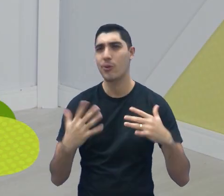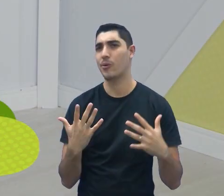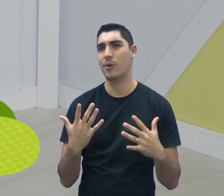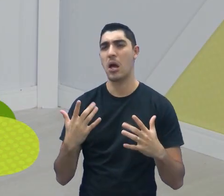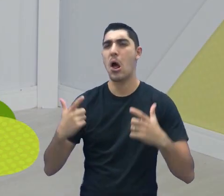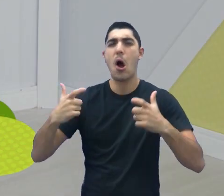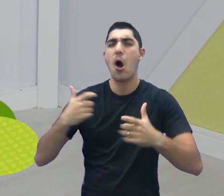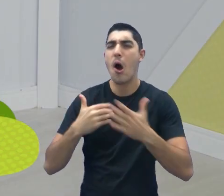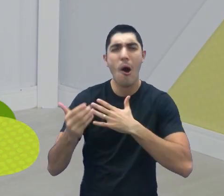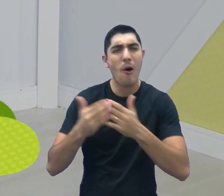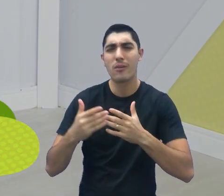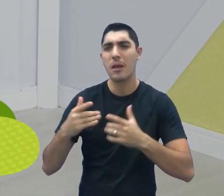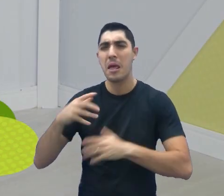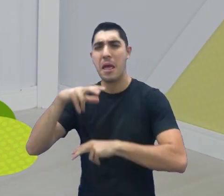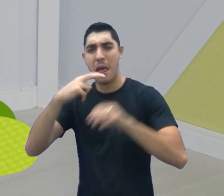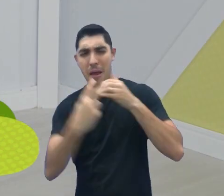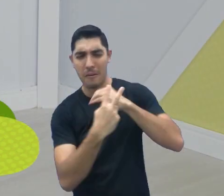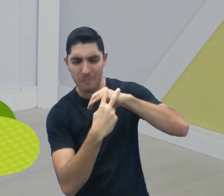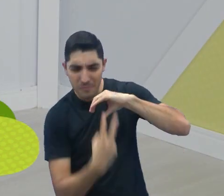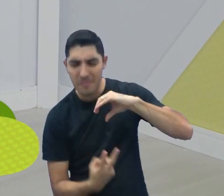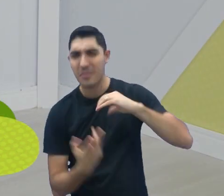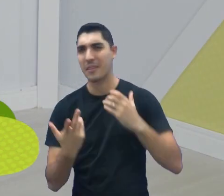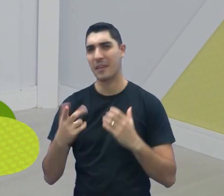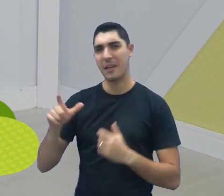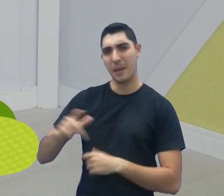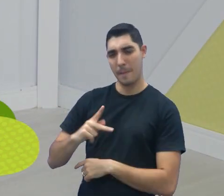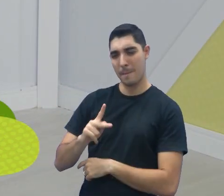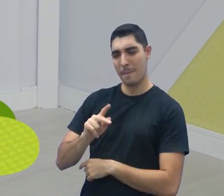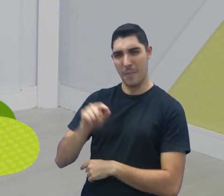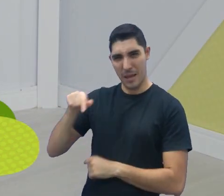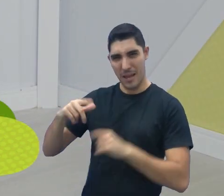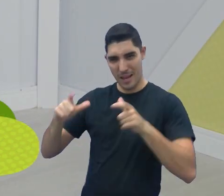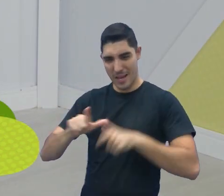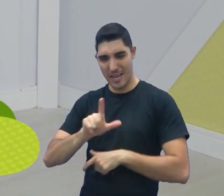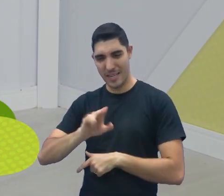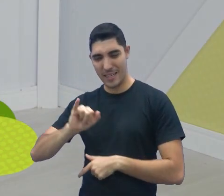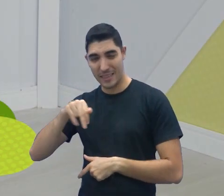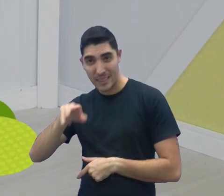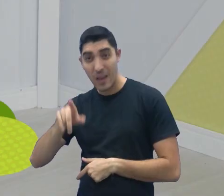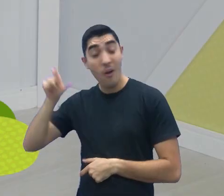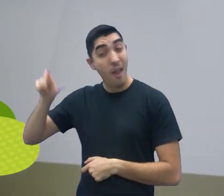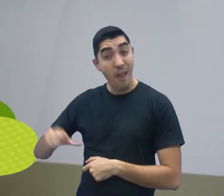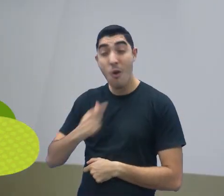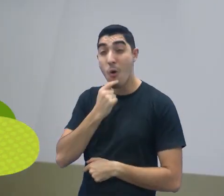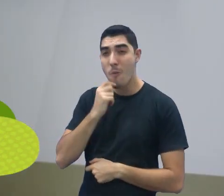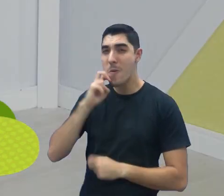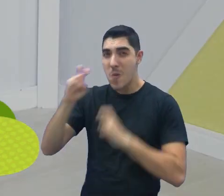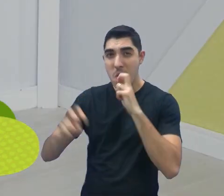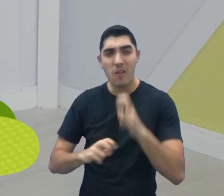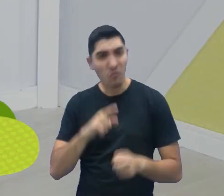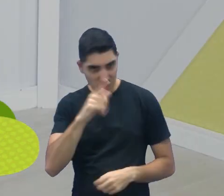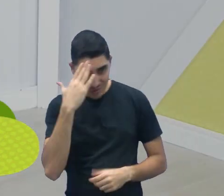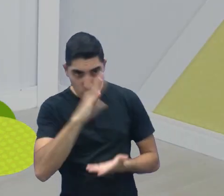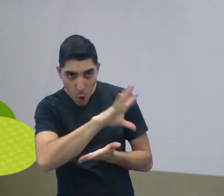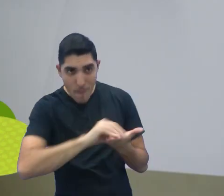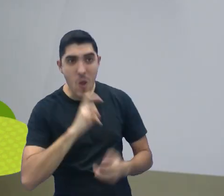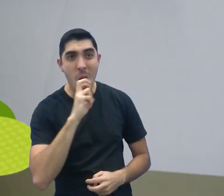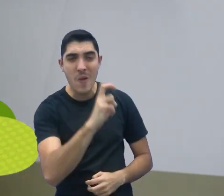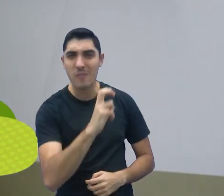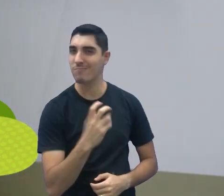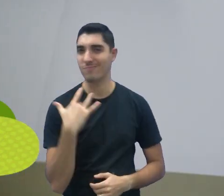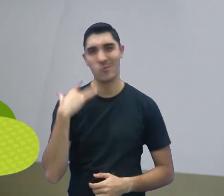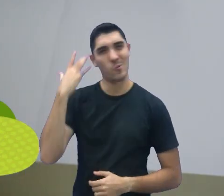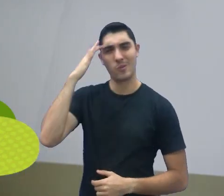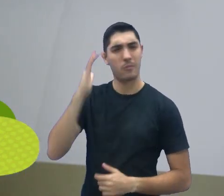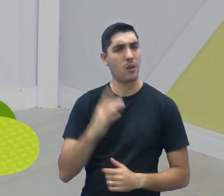de Arena, onde for o jogo. Você escuta o assobio lá no fundo, é o Paulinho Louco enxuriçando. Você sabe fazer o assobio desse? Não sei, se Nossa, eu soubesse. Impossível,